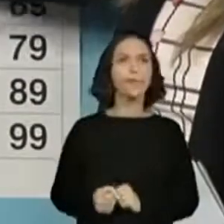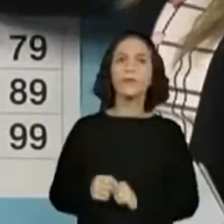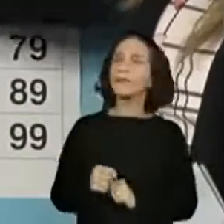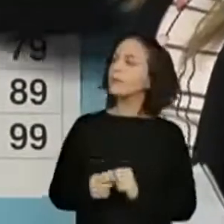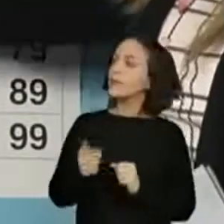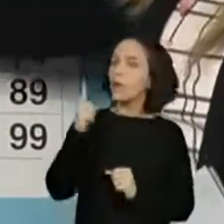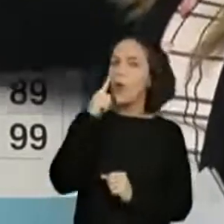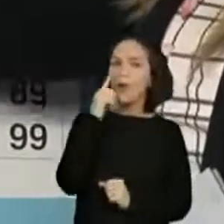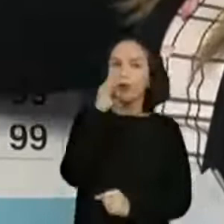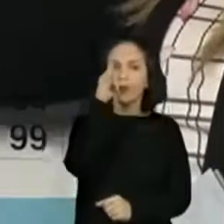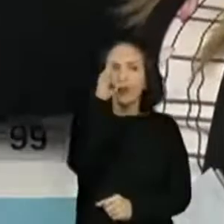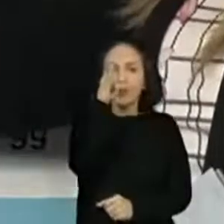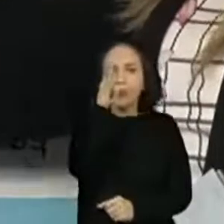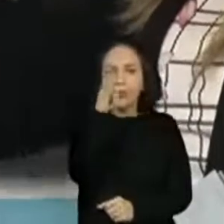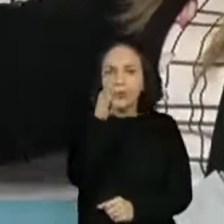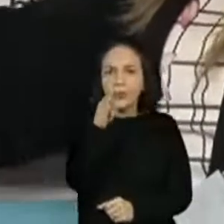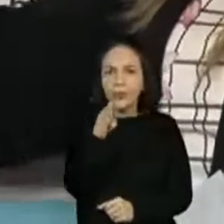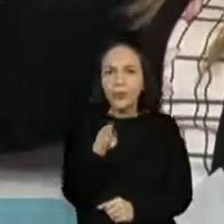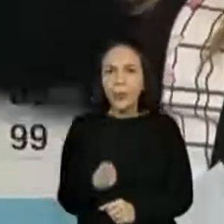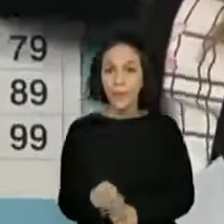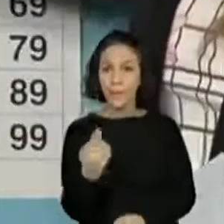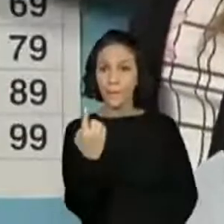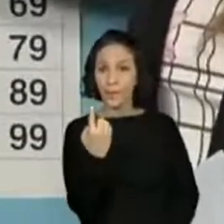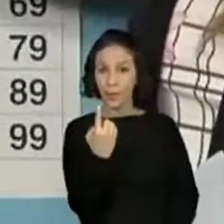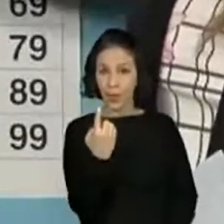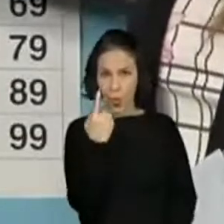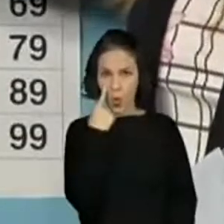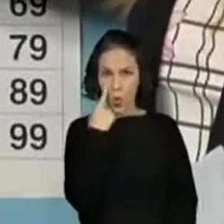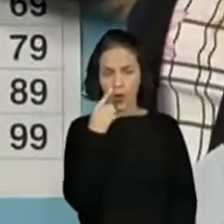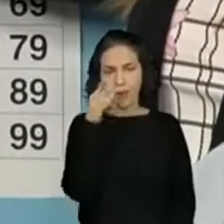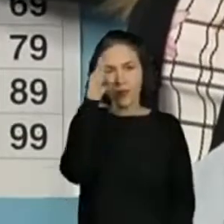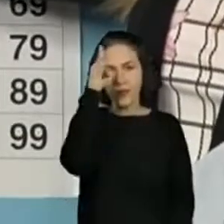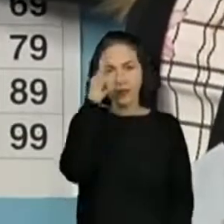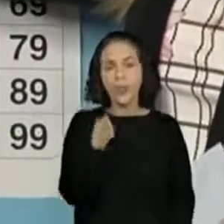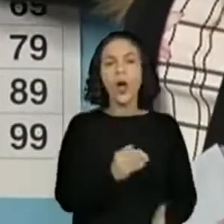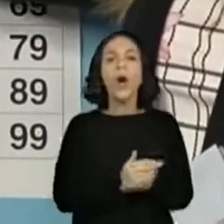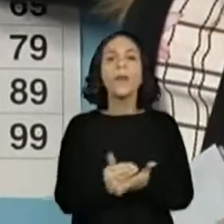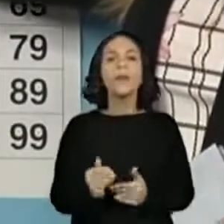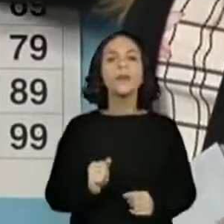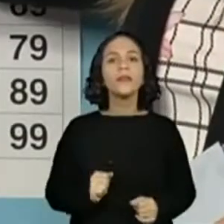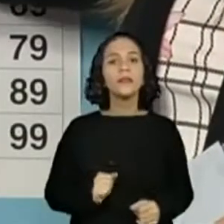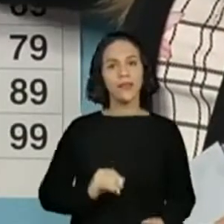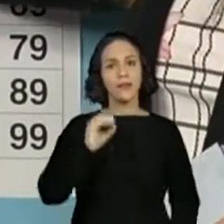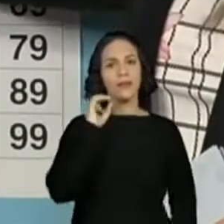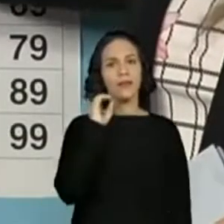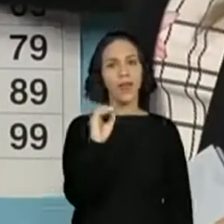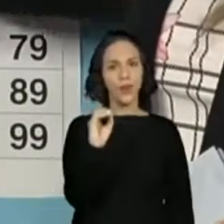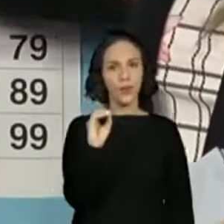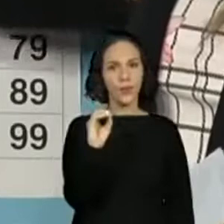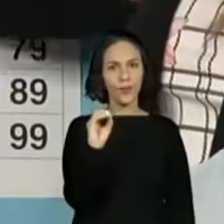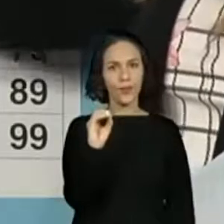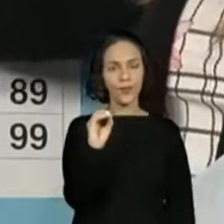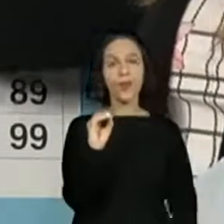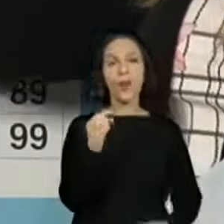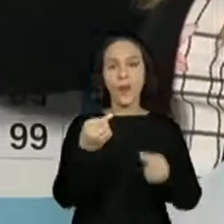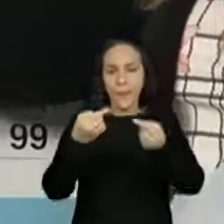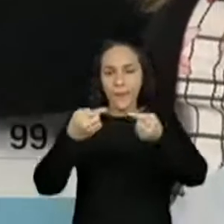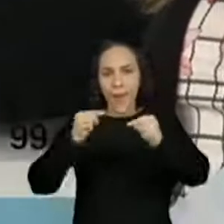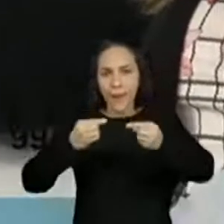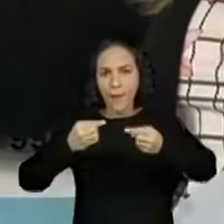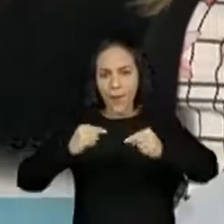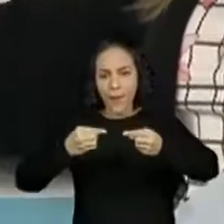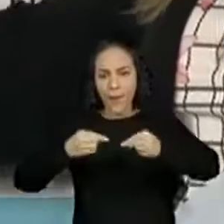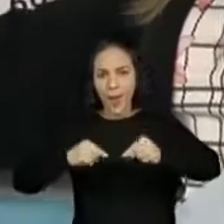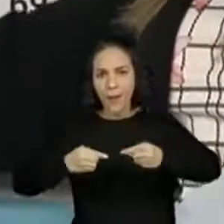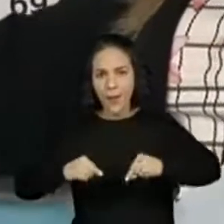primeira coluna. Olha só. Começa com o número 0 e todas as